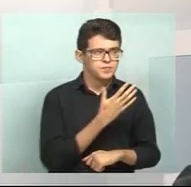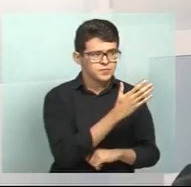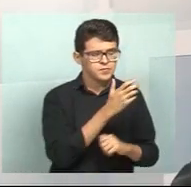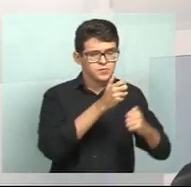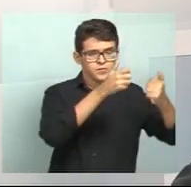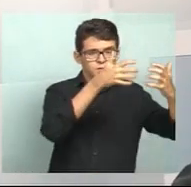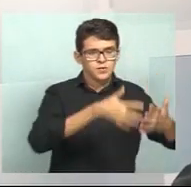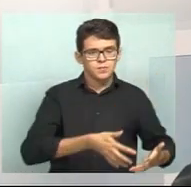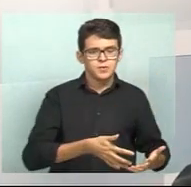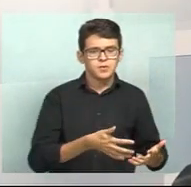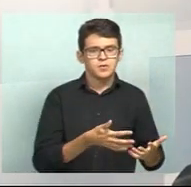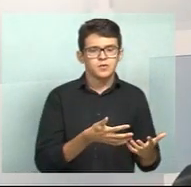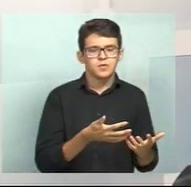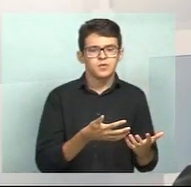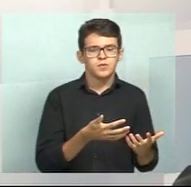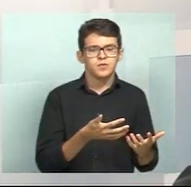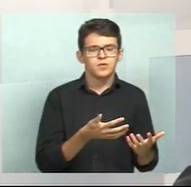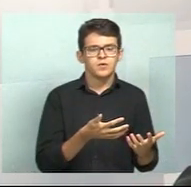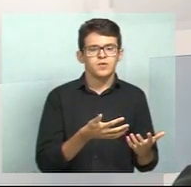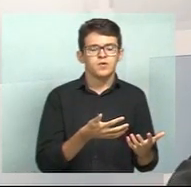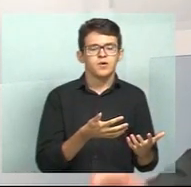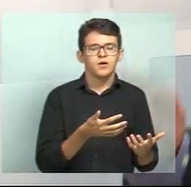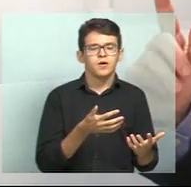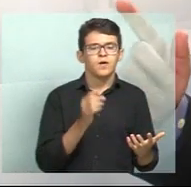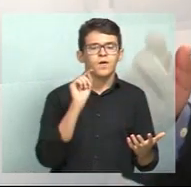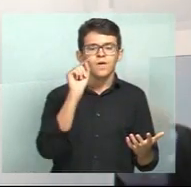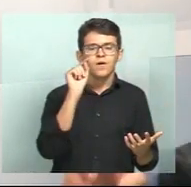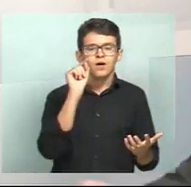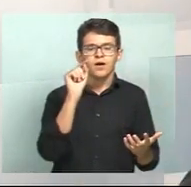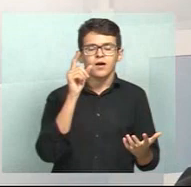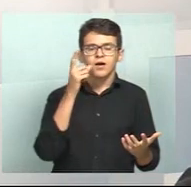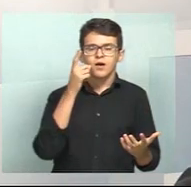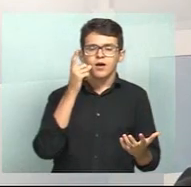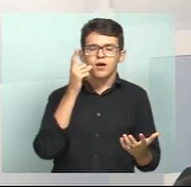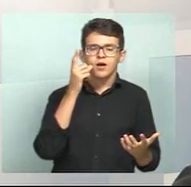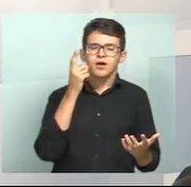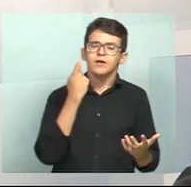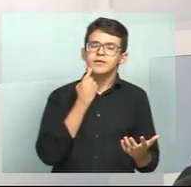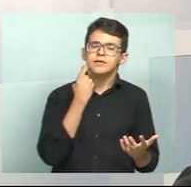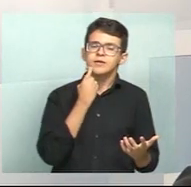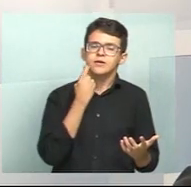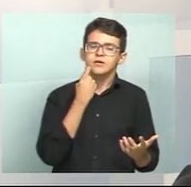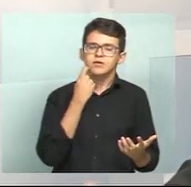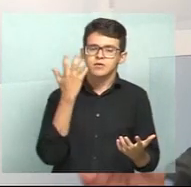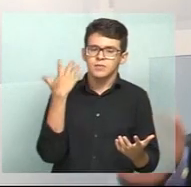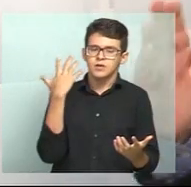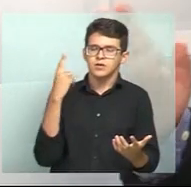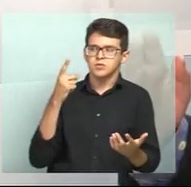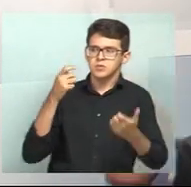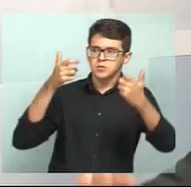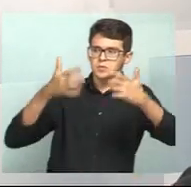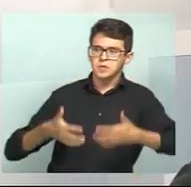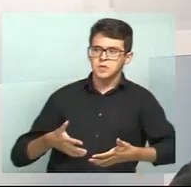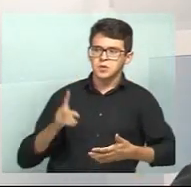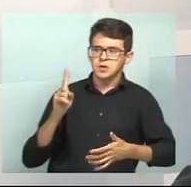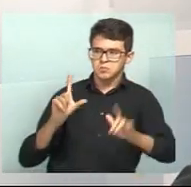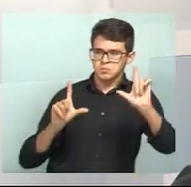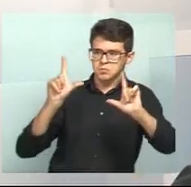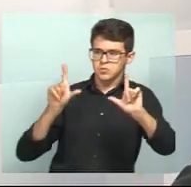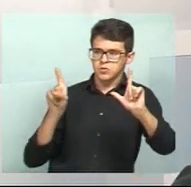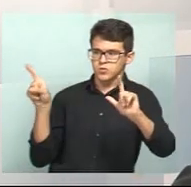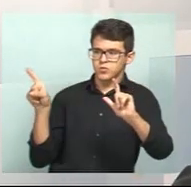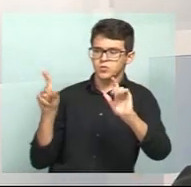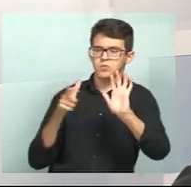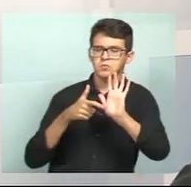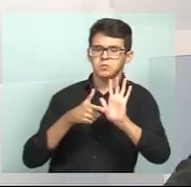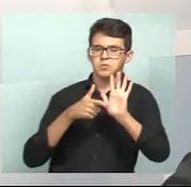bem na última sexta-feira no seu programa A Hora da Verdade, lá na AM